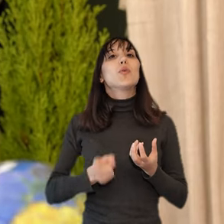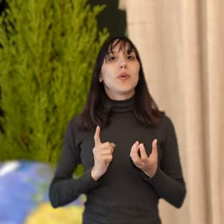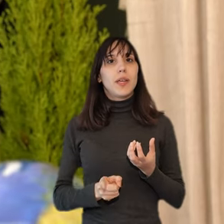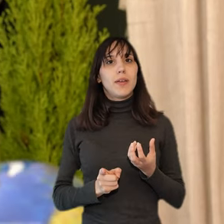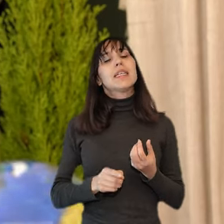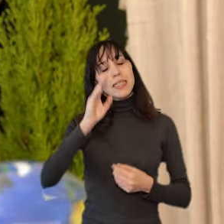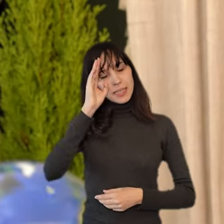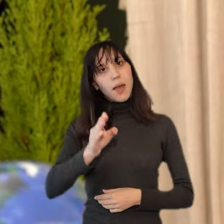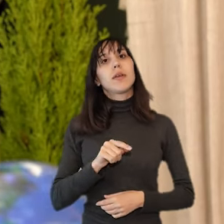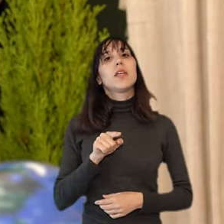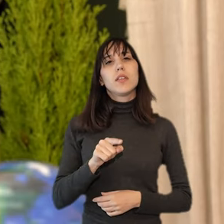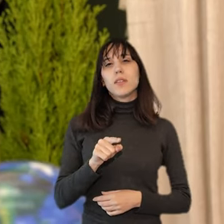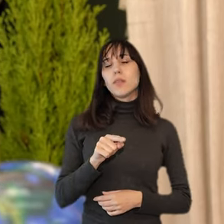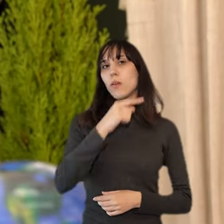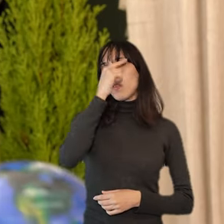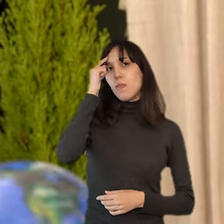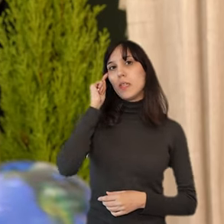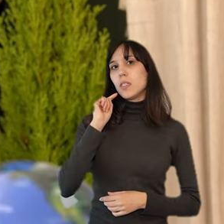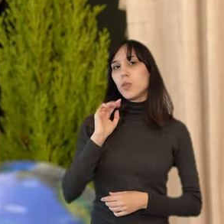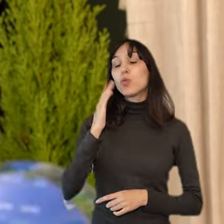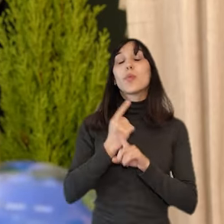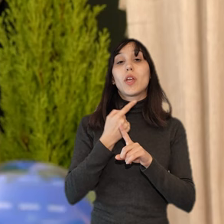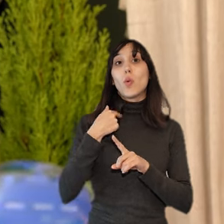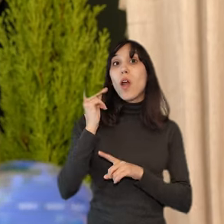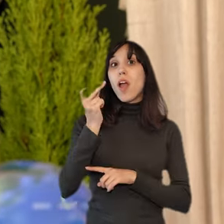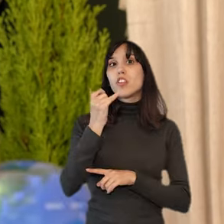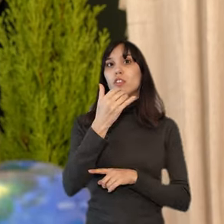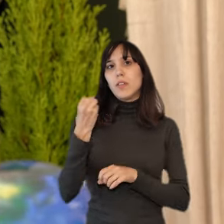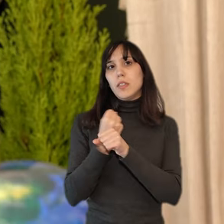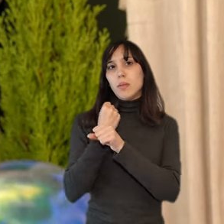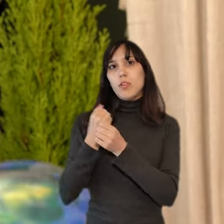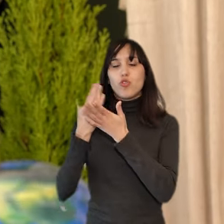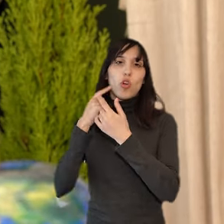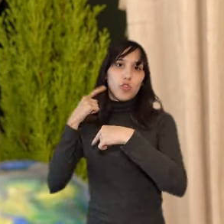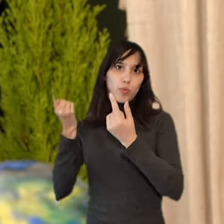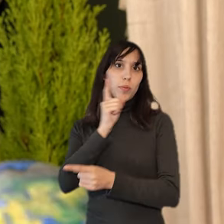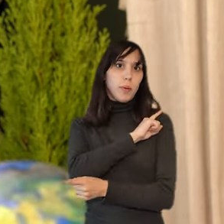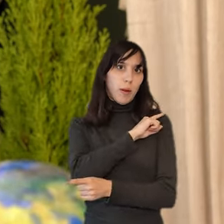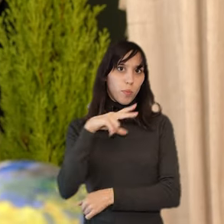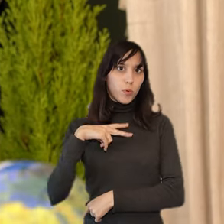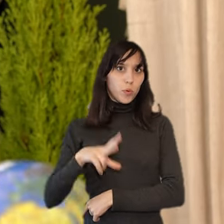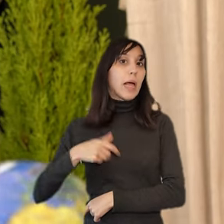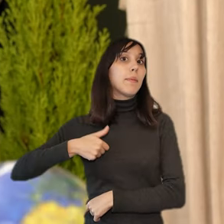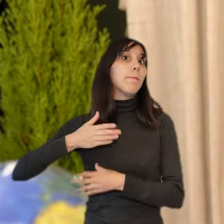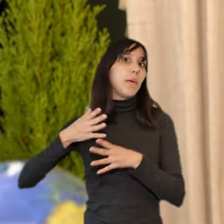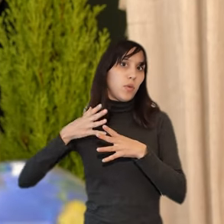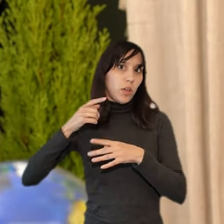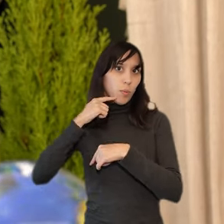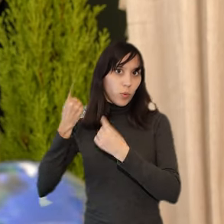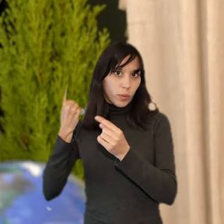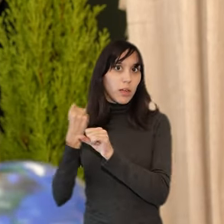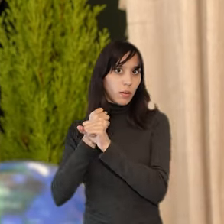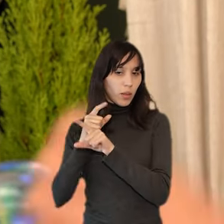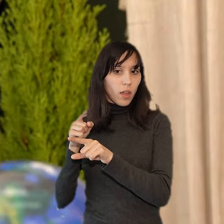mais dificulta eh eu tive mais de 20 anos a trabalhar nas escolas públicas e privadas em Portugal sobretudo públicas